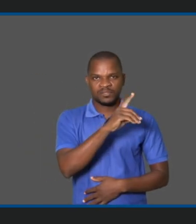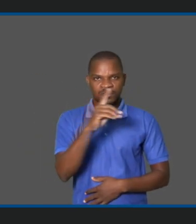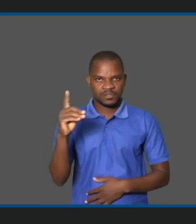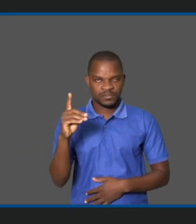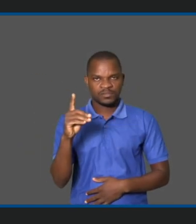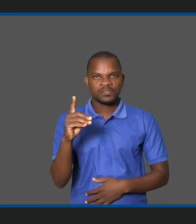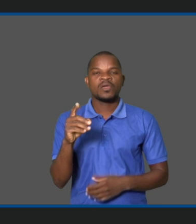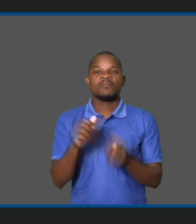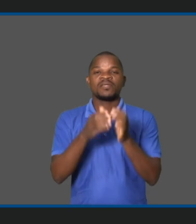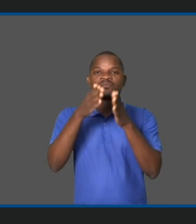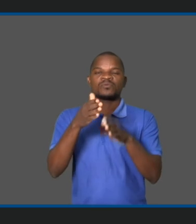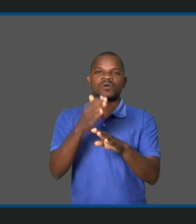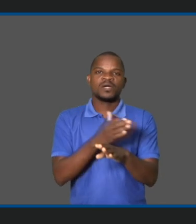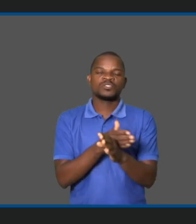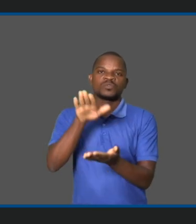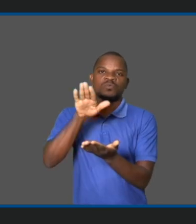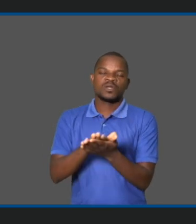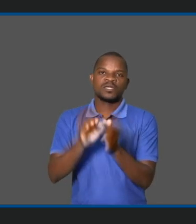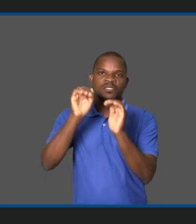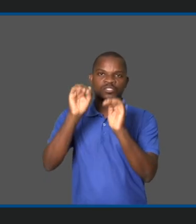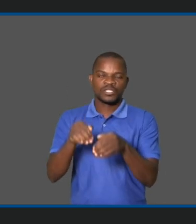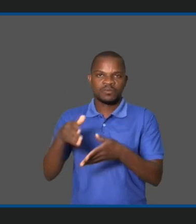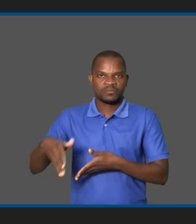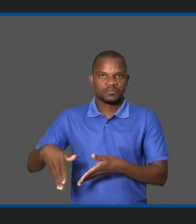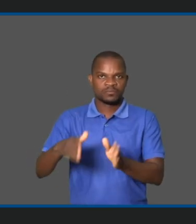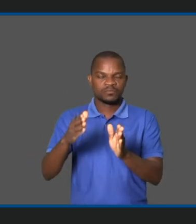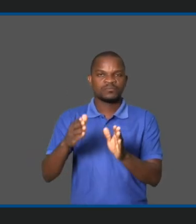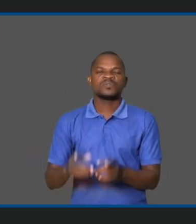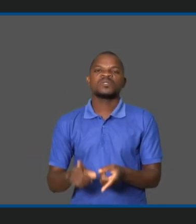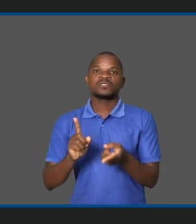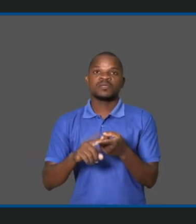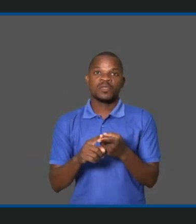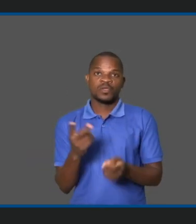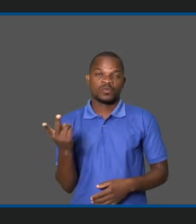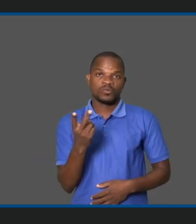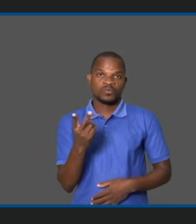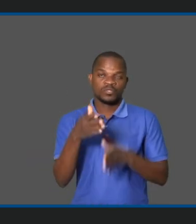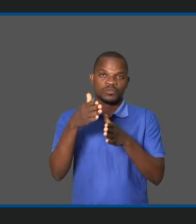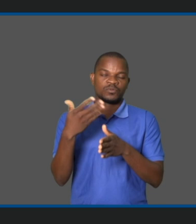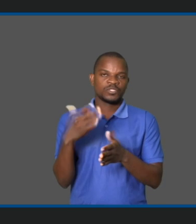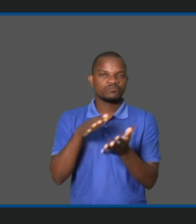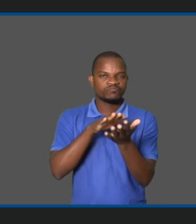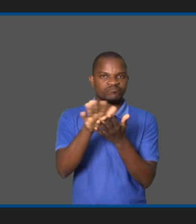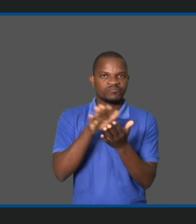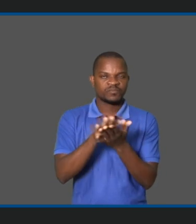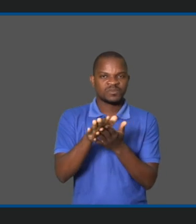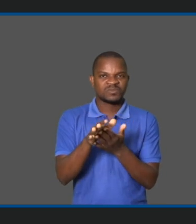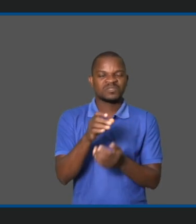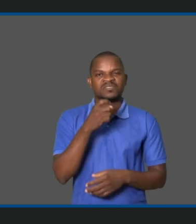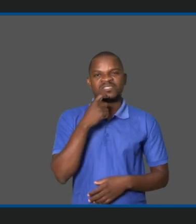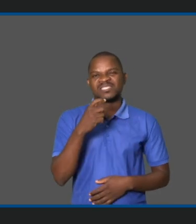os meus convidados, que não era o motivo de espancar este cidadão, como estamos mesmo